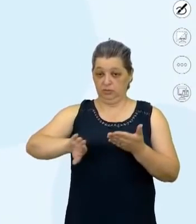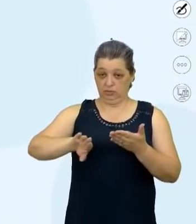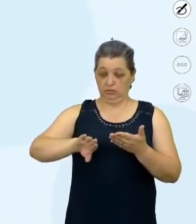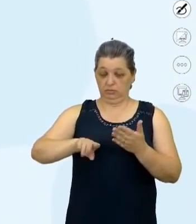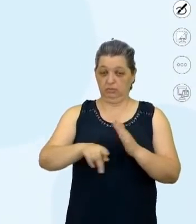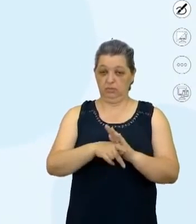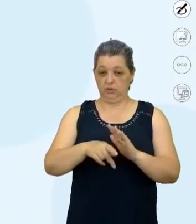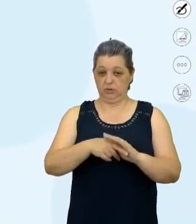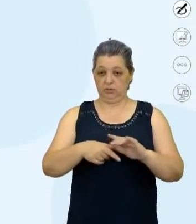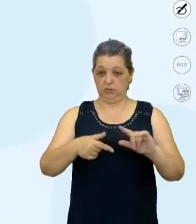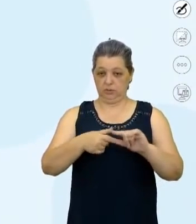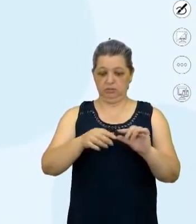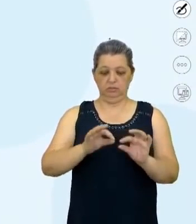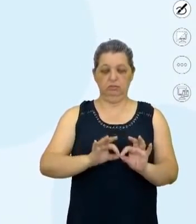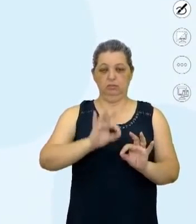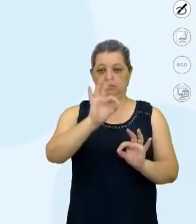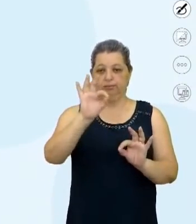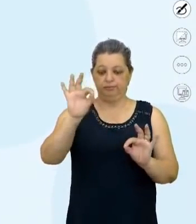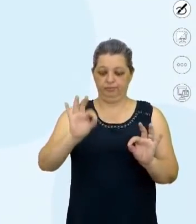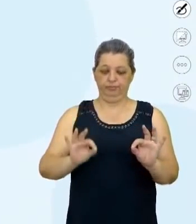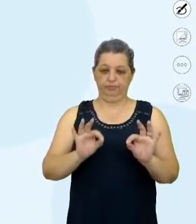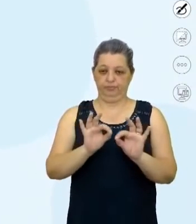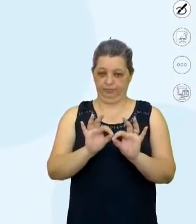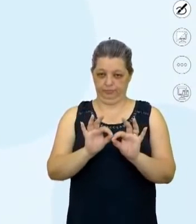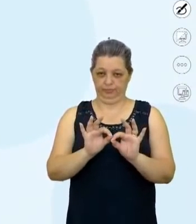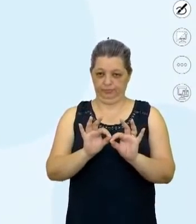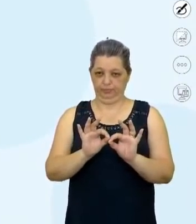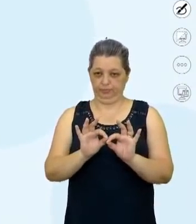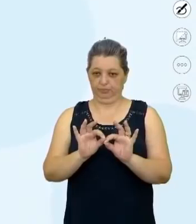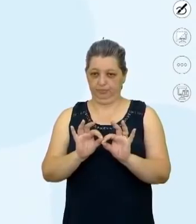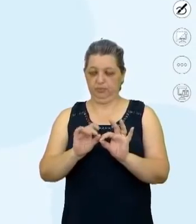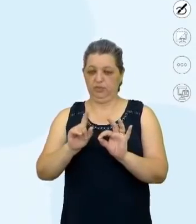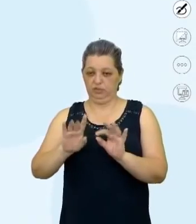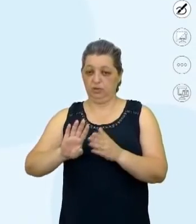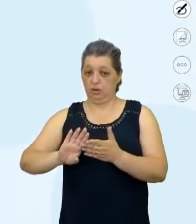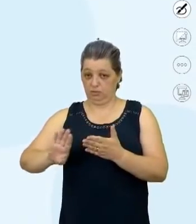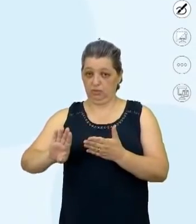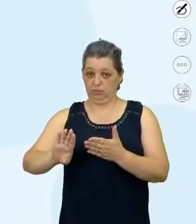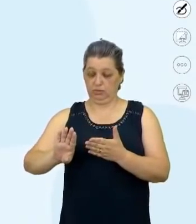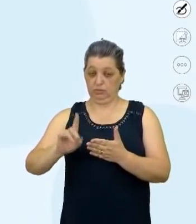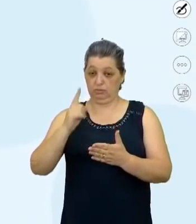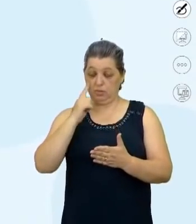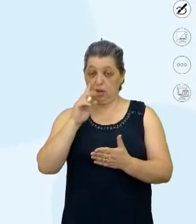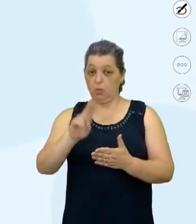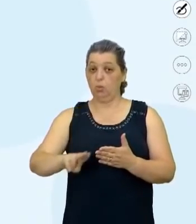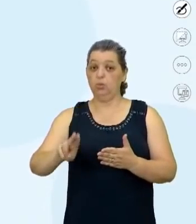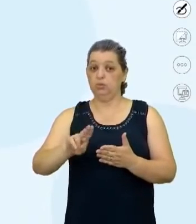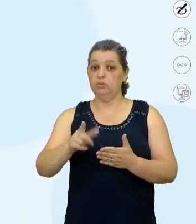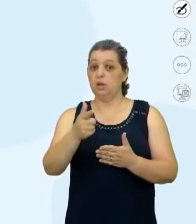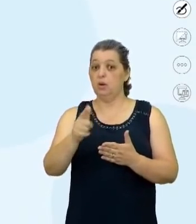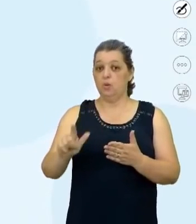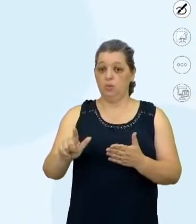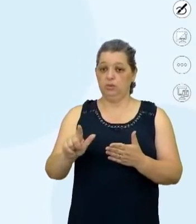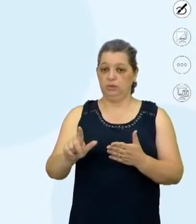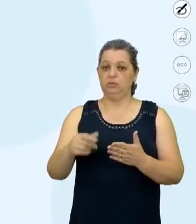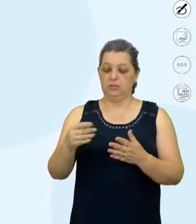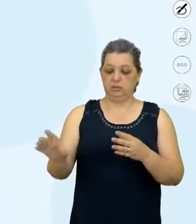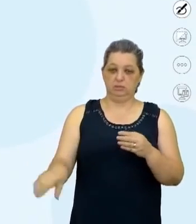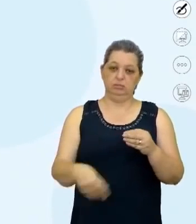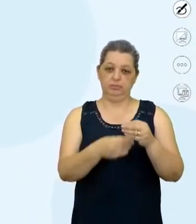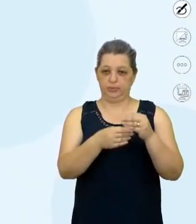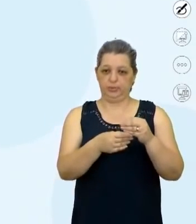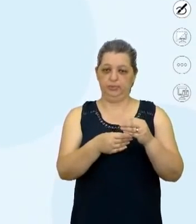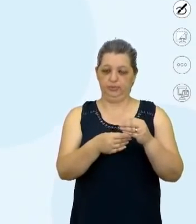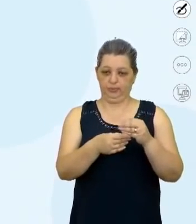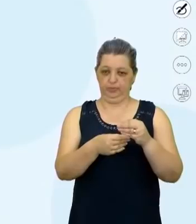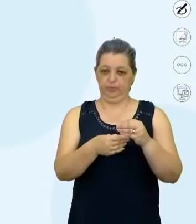vou acrescentar esse quadradinho pequeno, porque eu já tirei ele aqui. Só que eu quero usar a outra peça, então eu tenho que pôr de